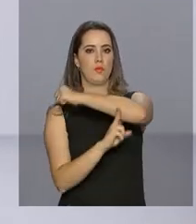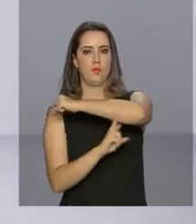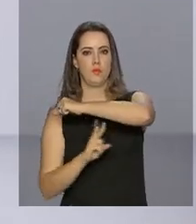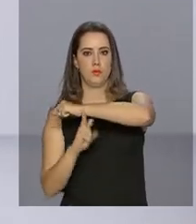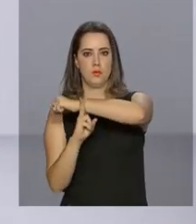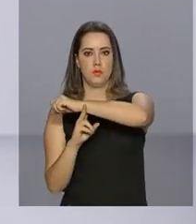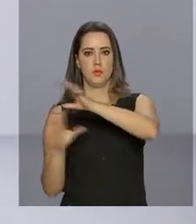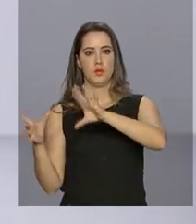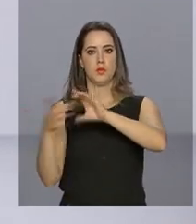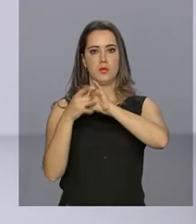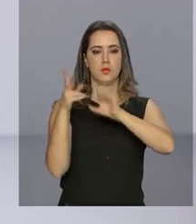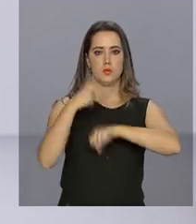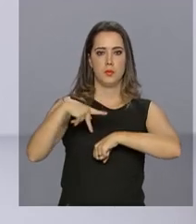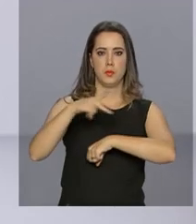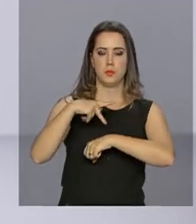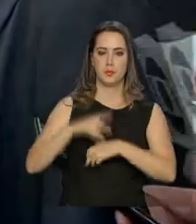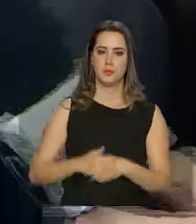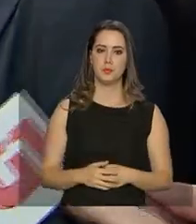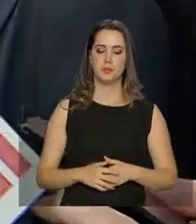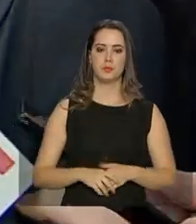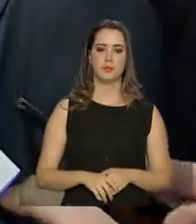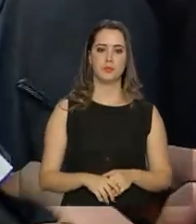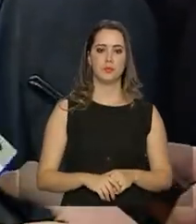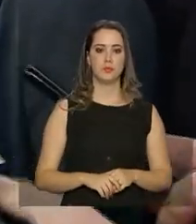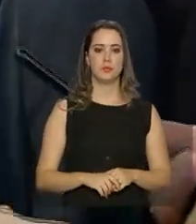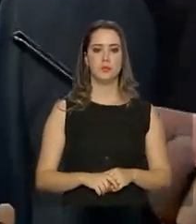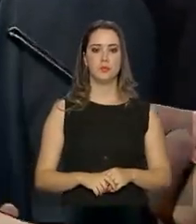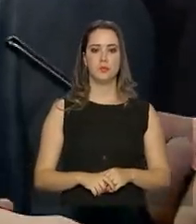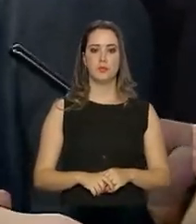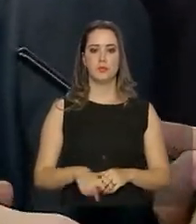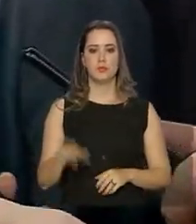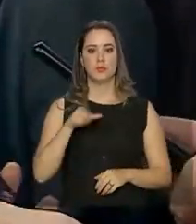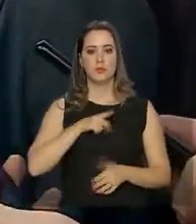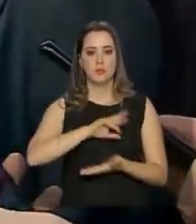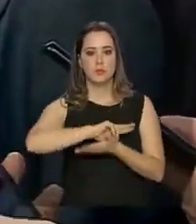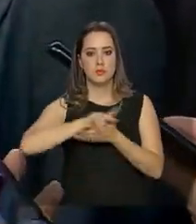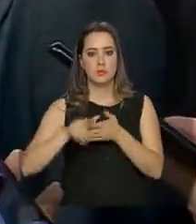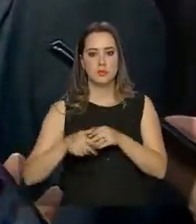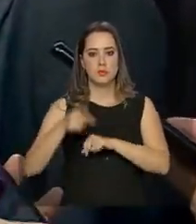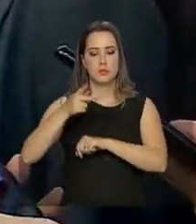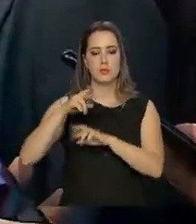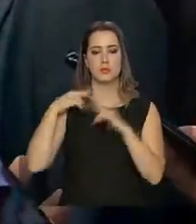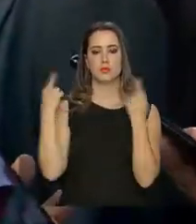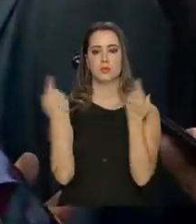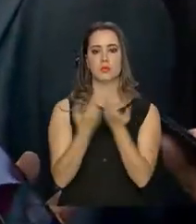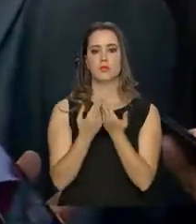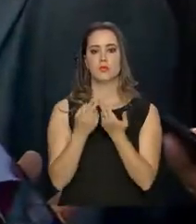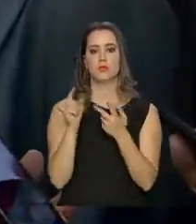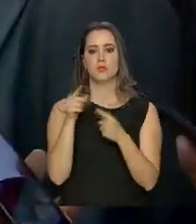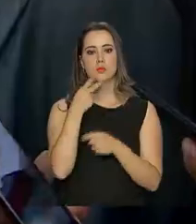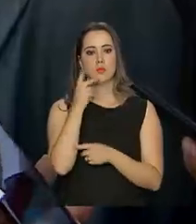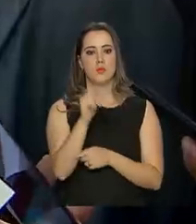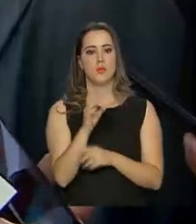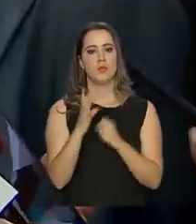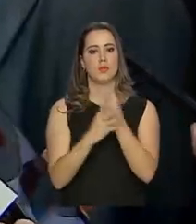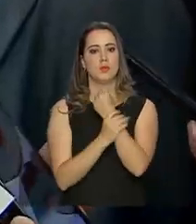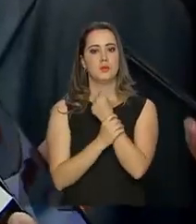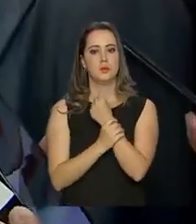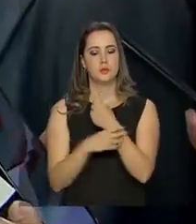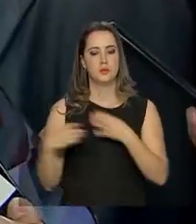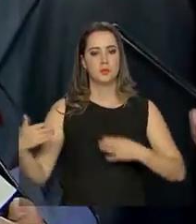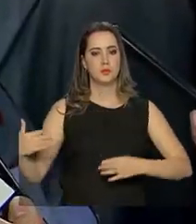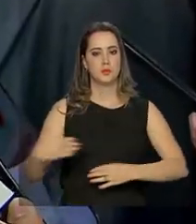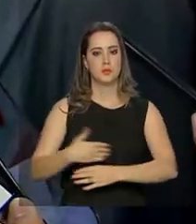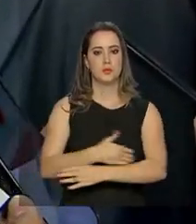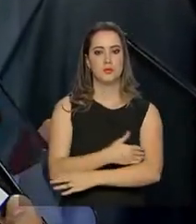ligar os dois países nós temos feito inúmeras reuniões relativas à segurança e principalmente segurança fronteiras